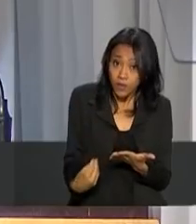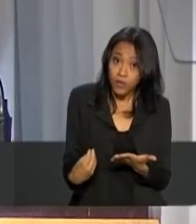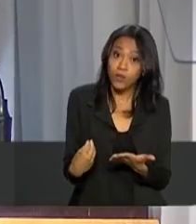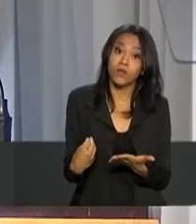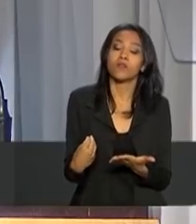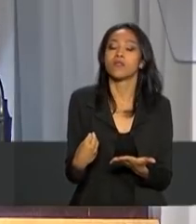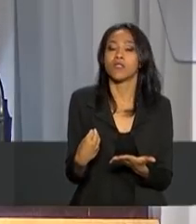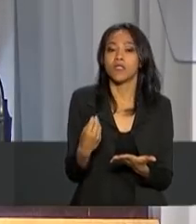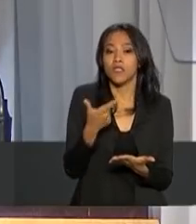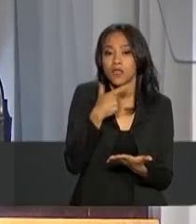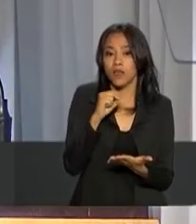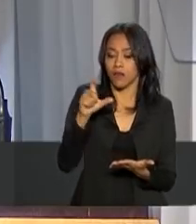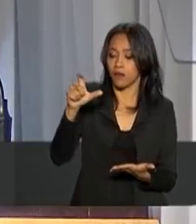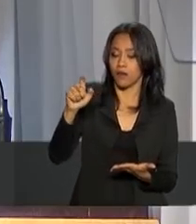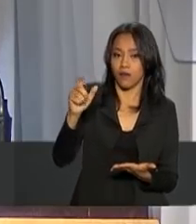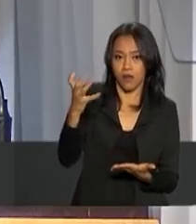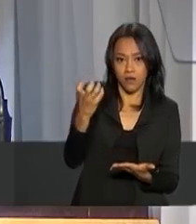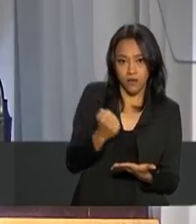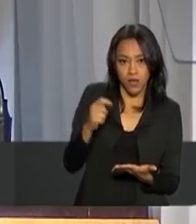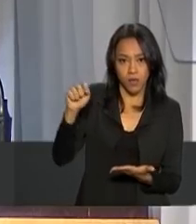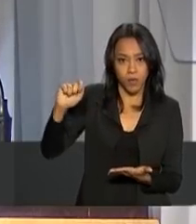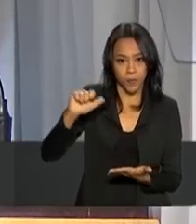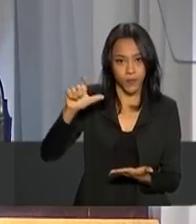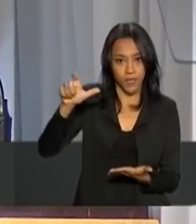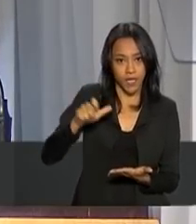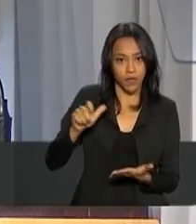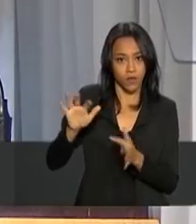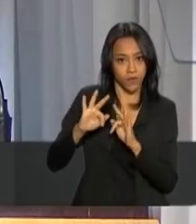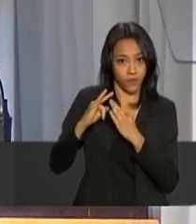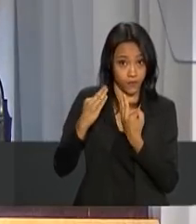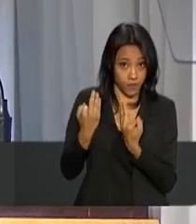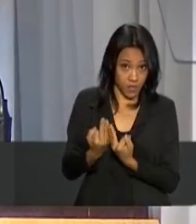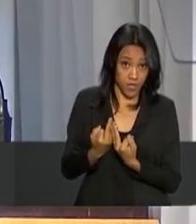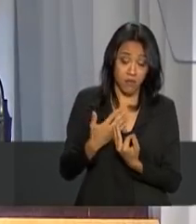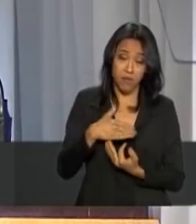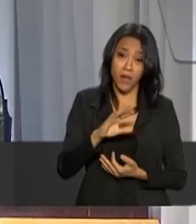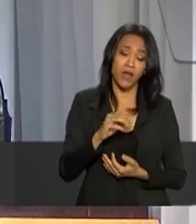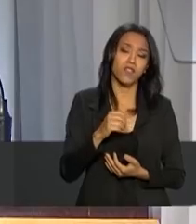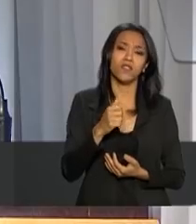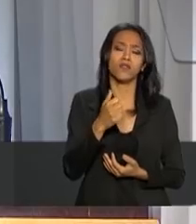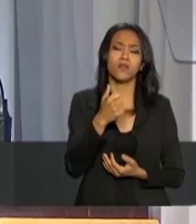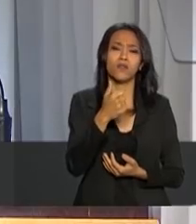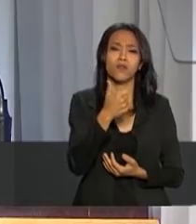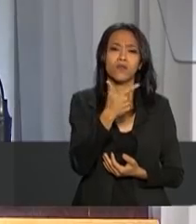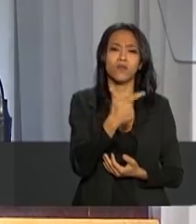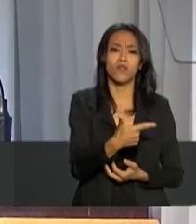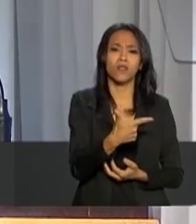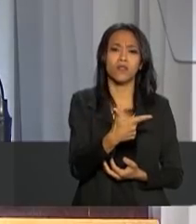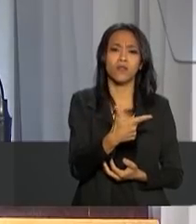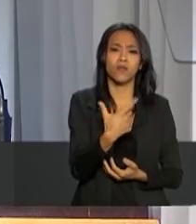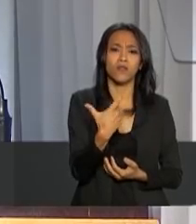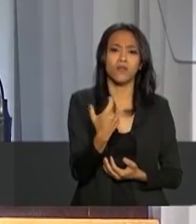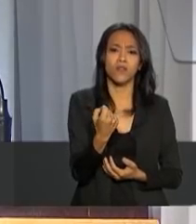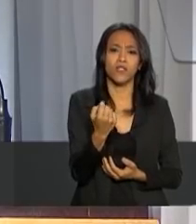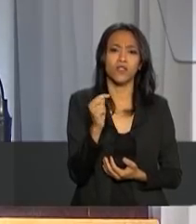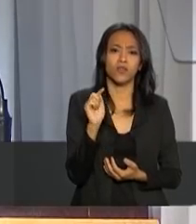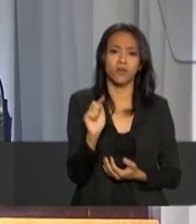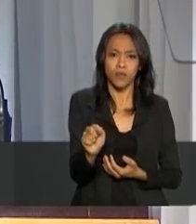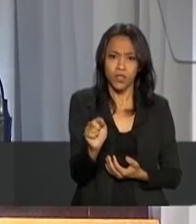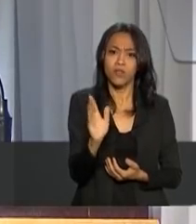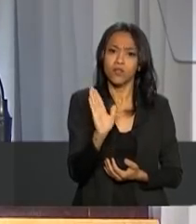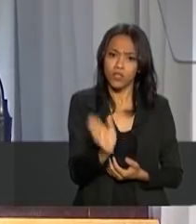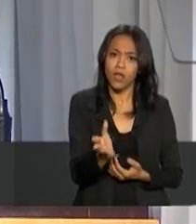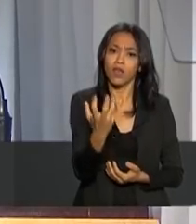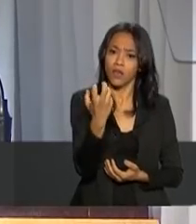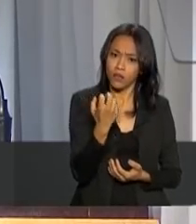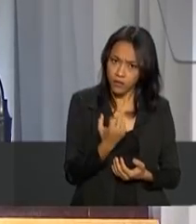família. E hoje mais de 220 mil já foram contratados. São jovens que vão aos supermercados e outros tantos